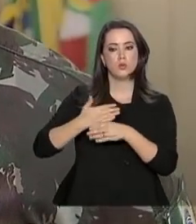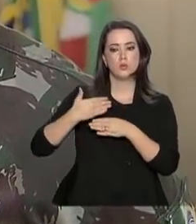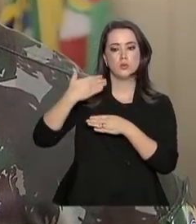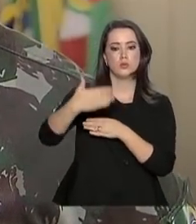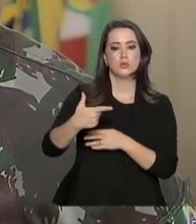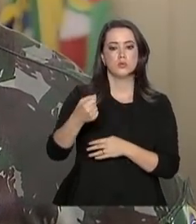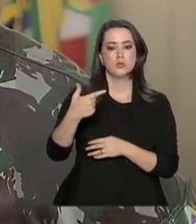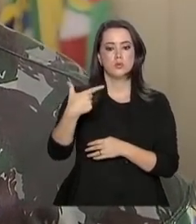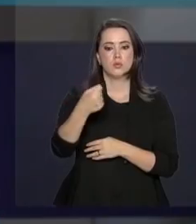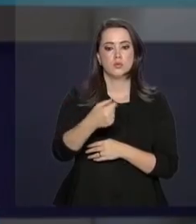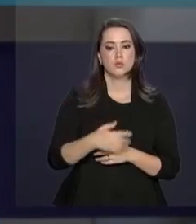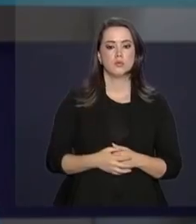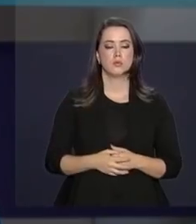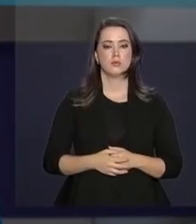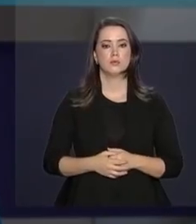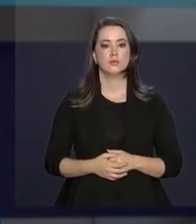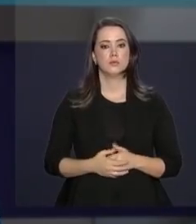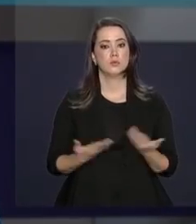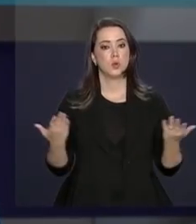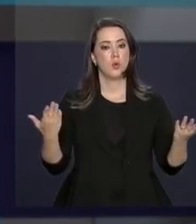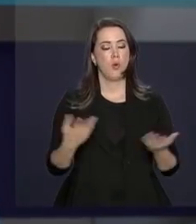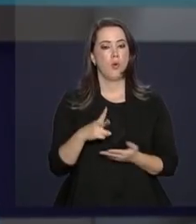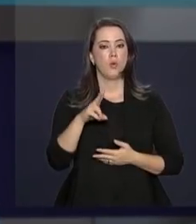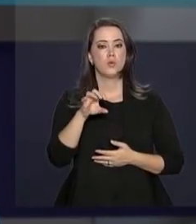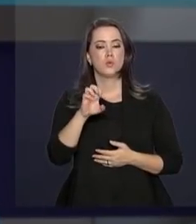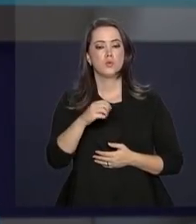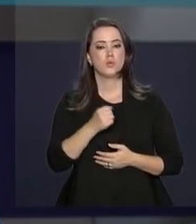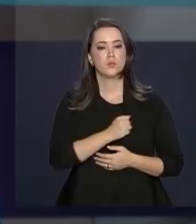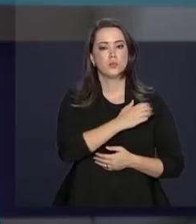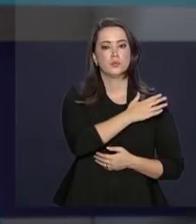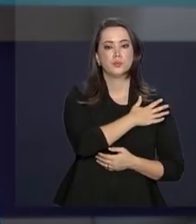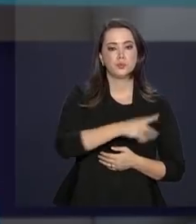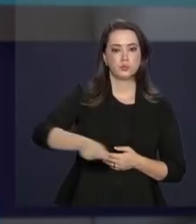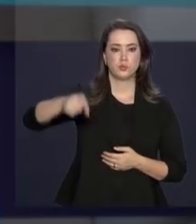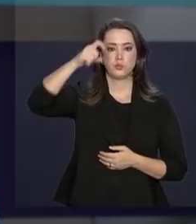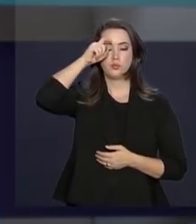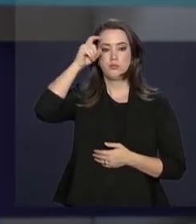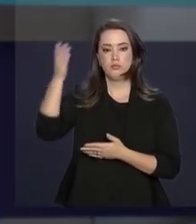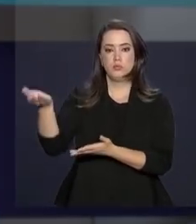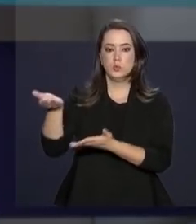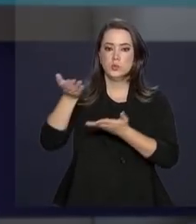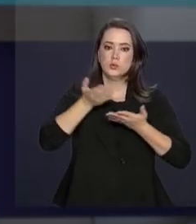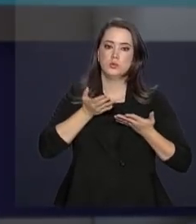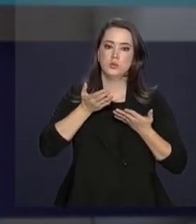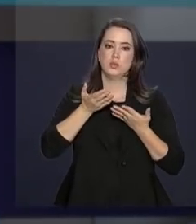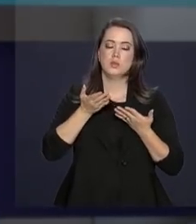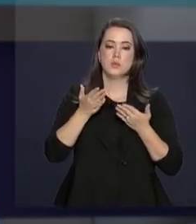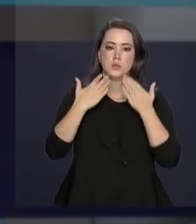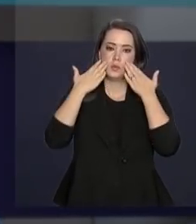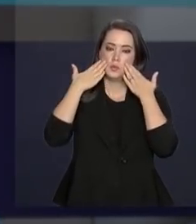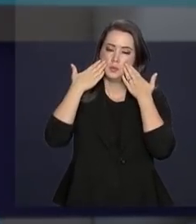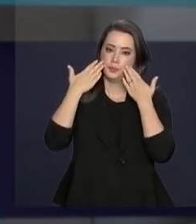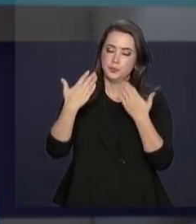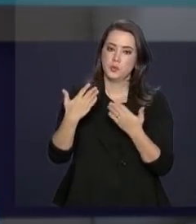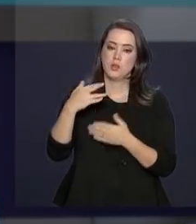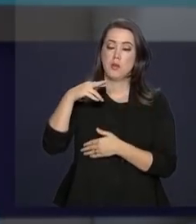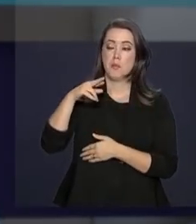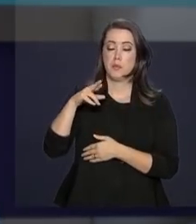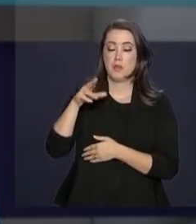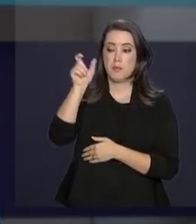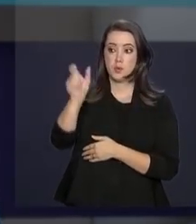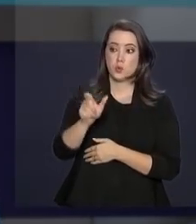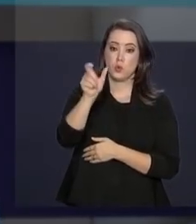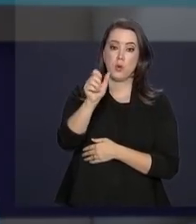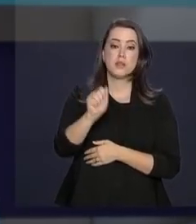de 2020 no caso e hoje o vice-presidente da República General Hamilton Mourão recebeu representantes da